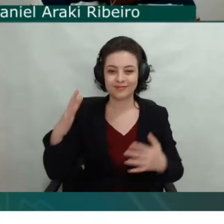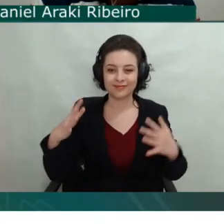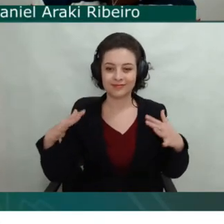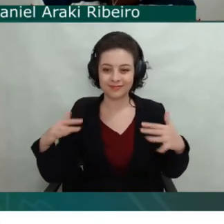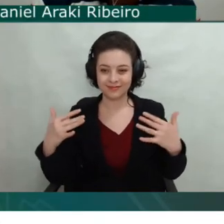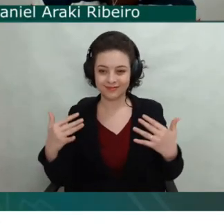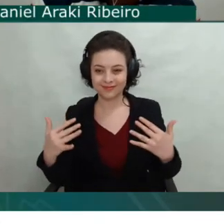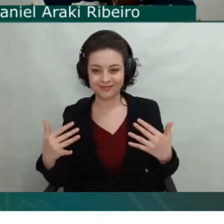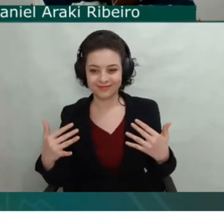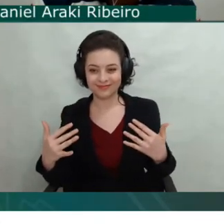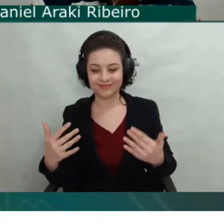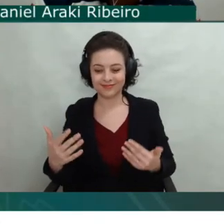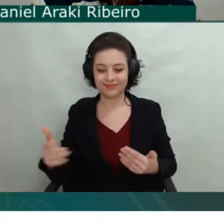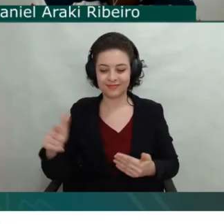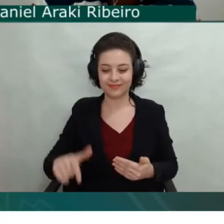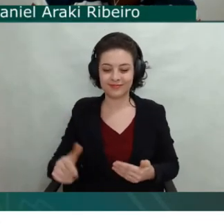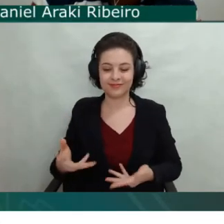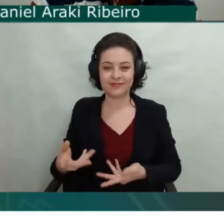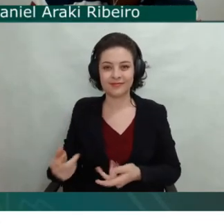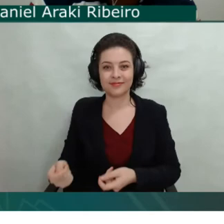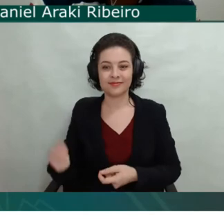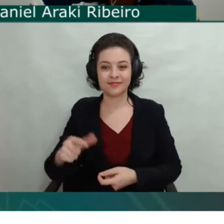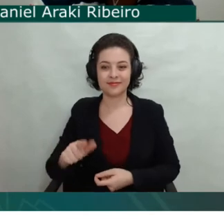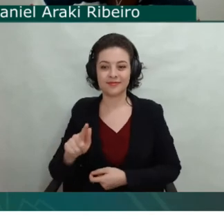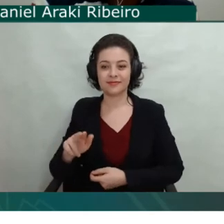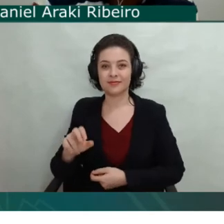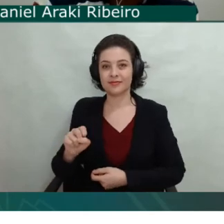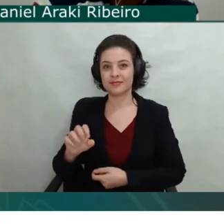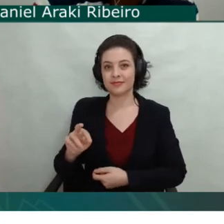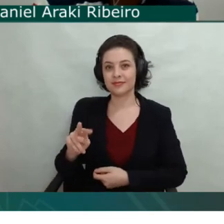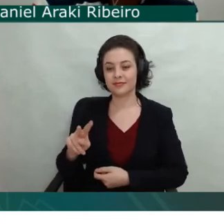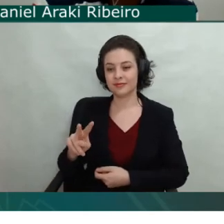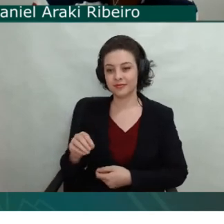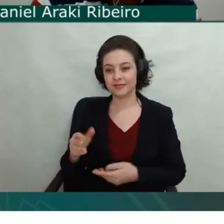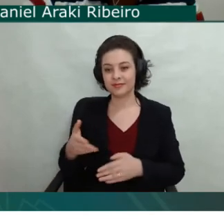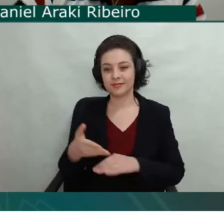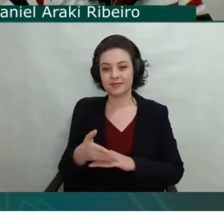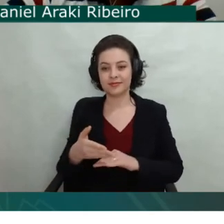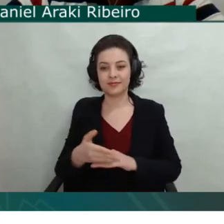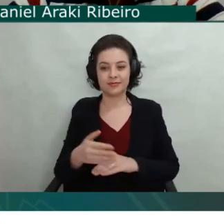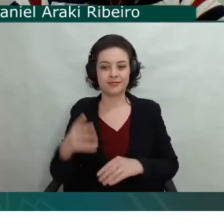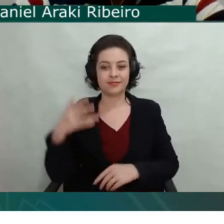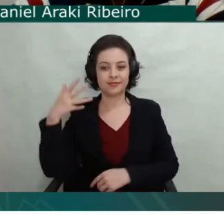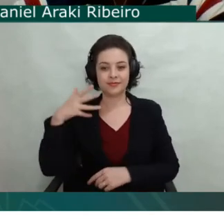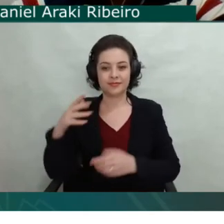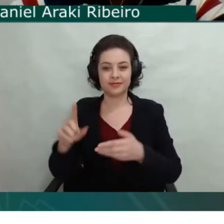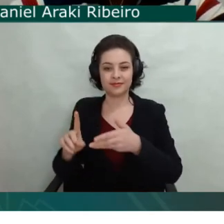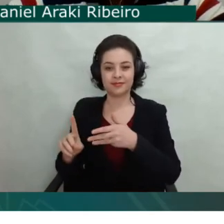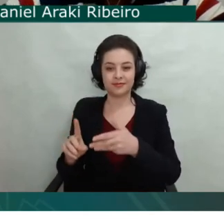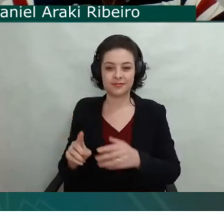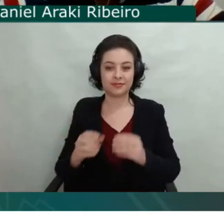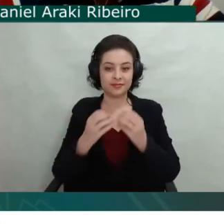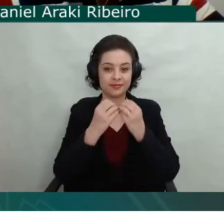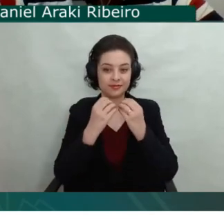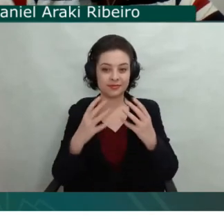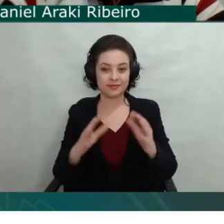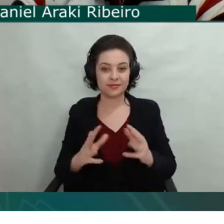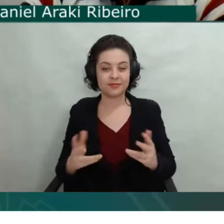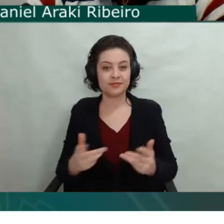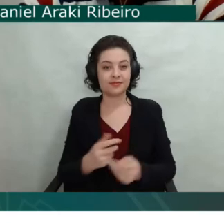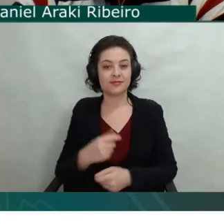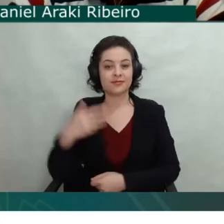Agradeço mais uma vez o convite aí do Gustavo para participar dessa mesa. Daniel, muito bom. Acho que as apresentações só estão